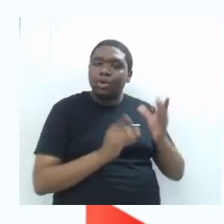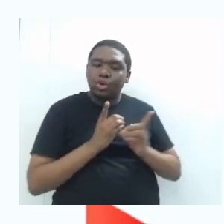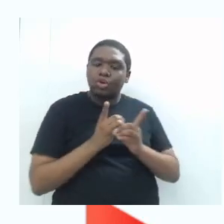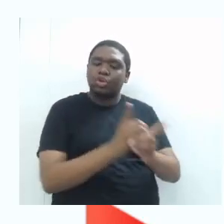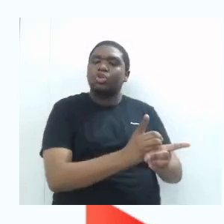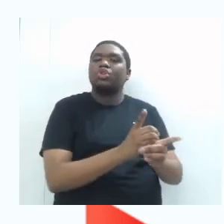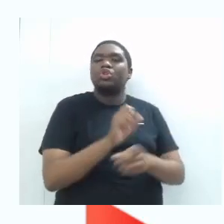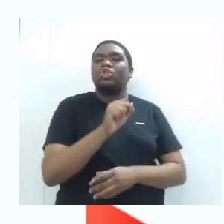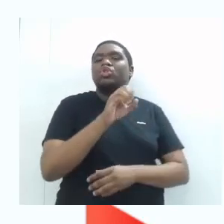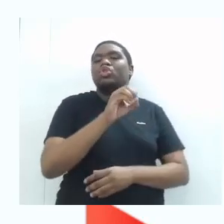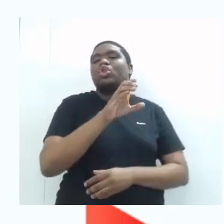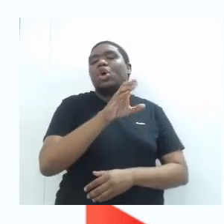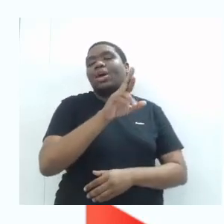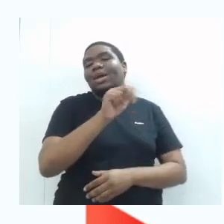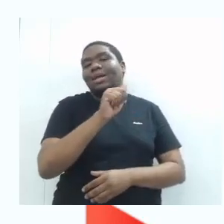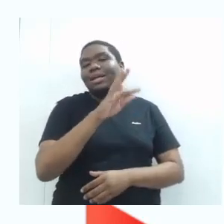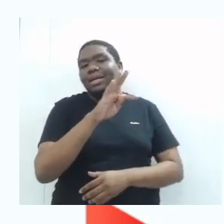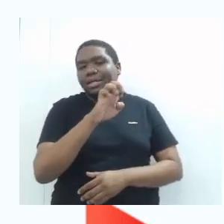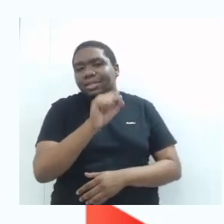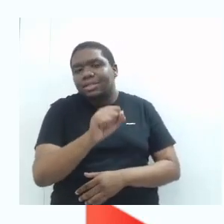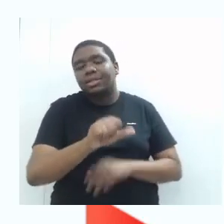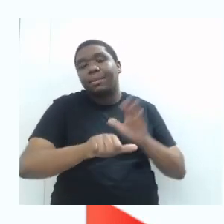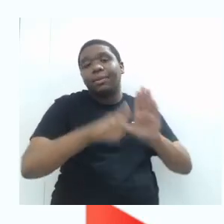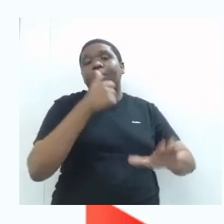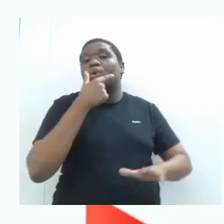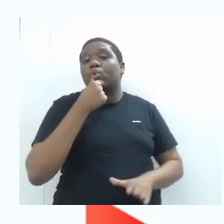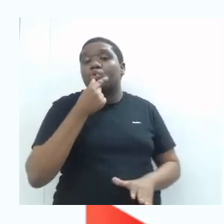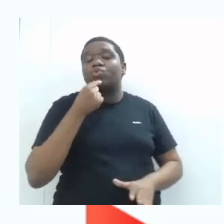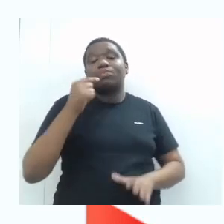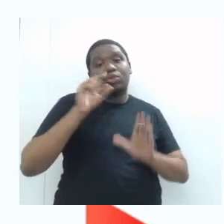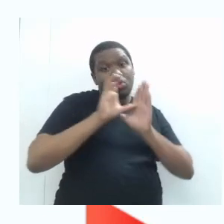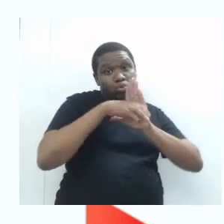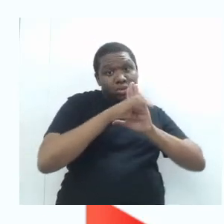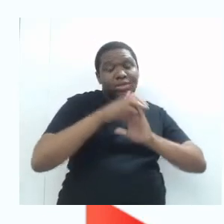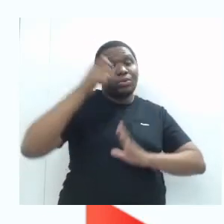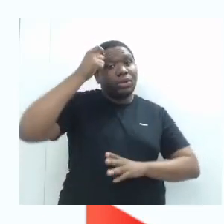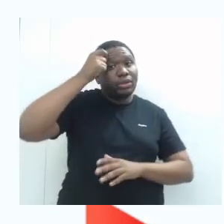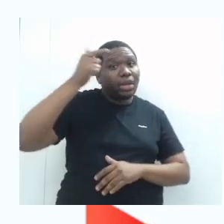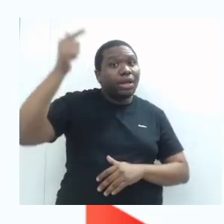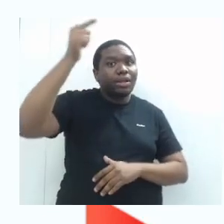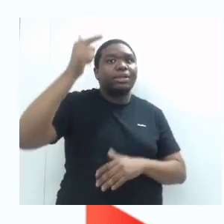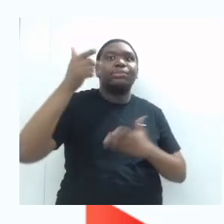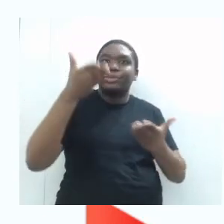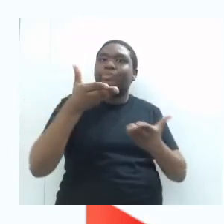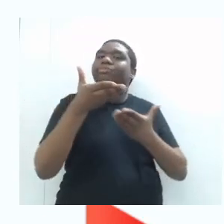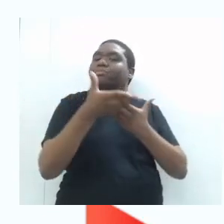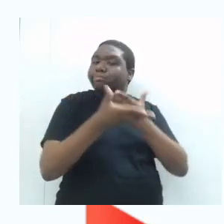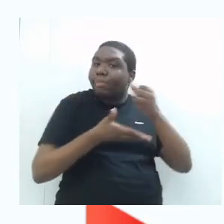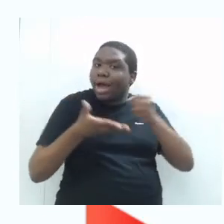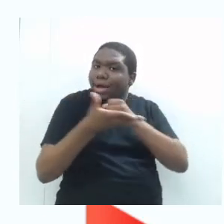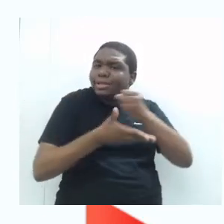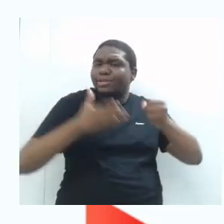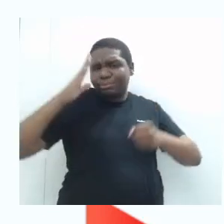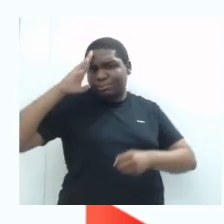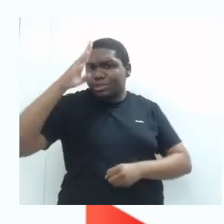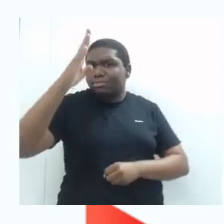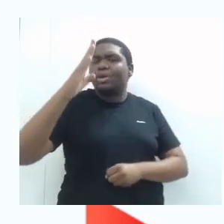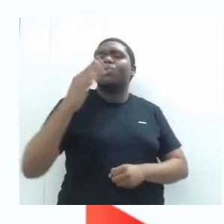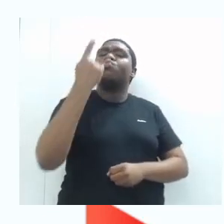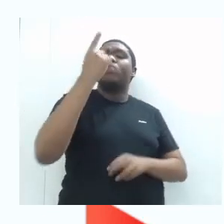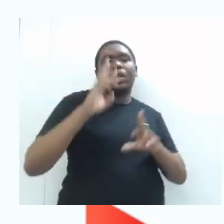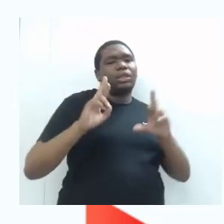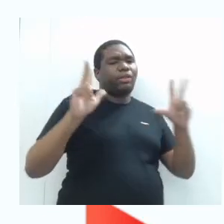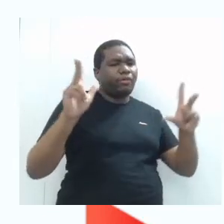teórico idealista. Então, o idealismo platônico consiste basicamente em uma distinção. Vamos